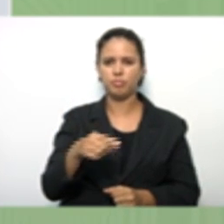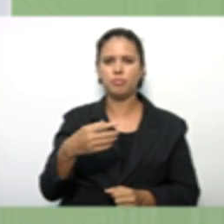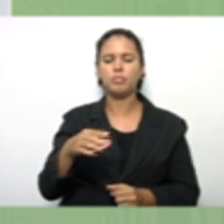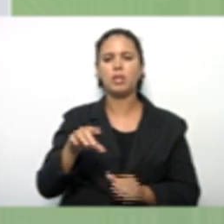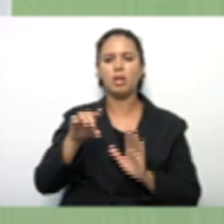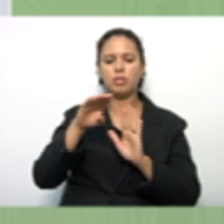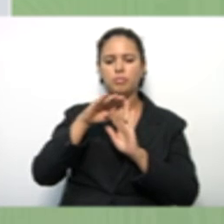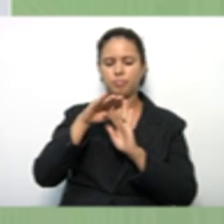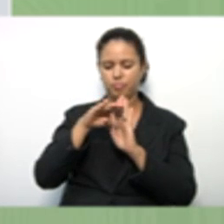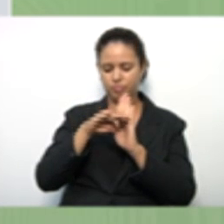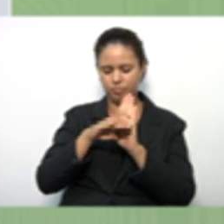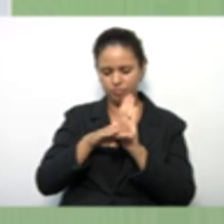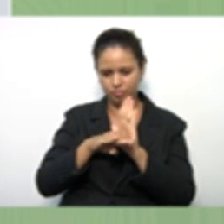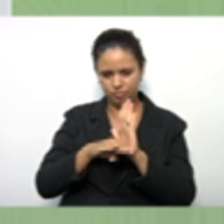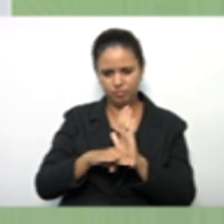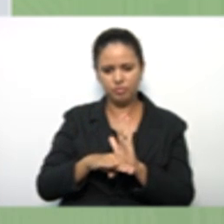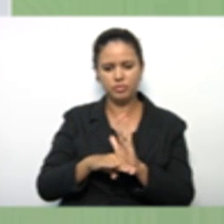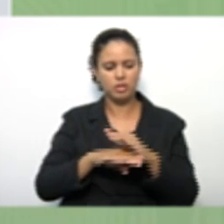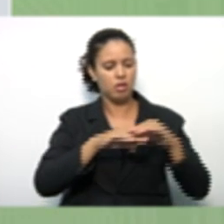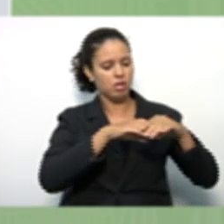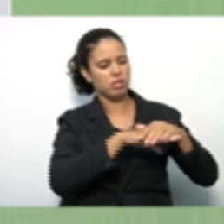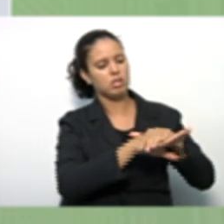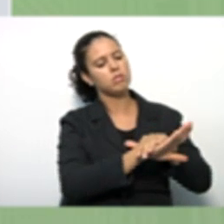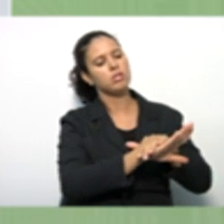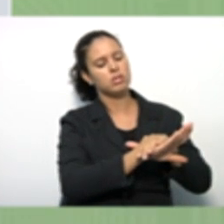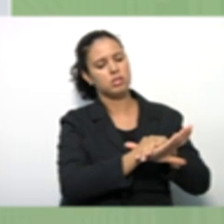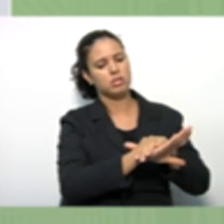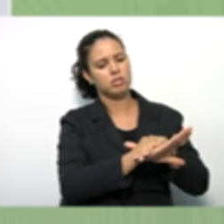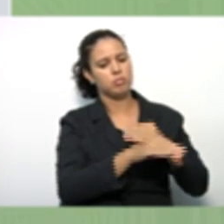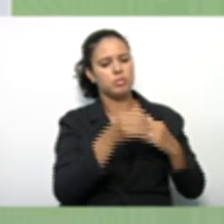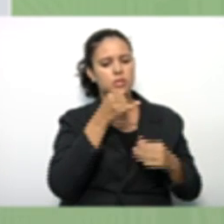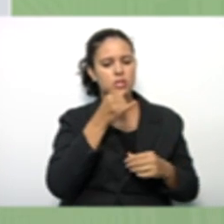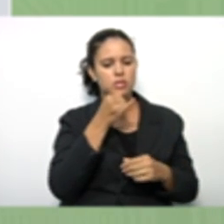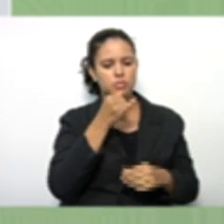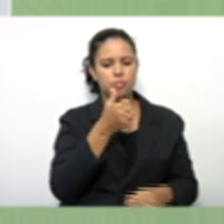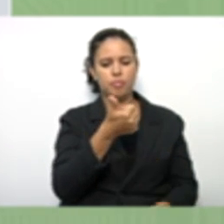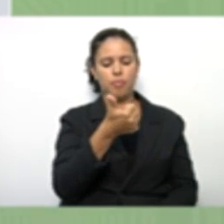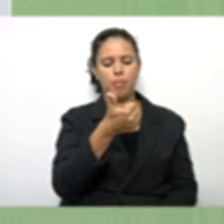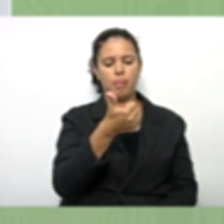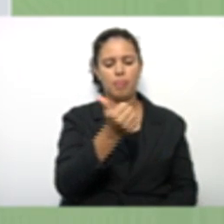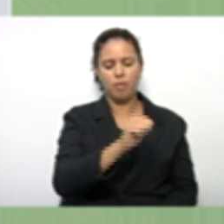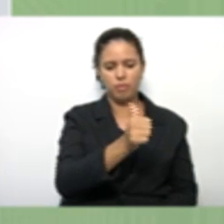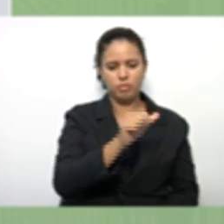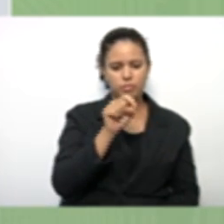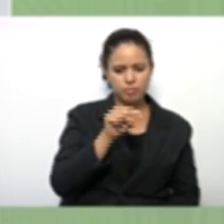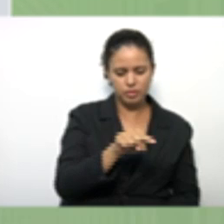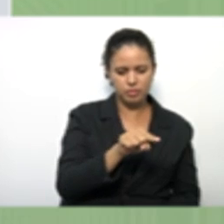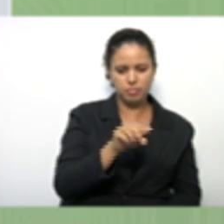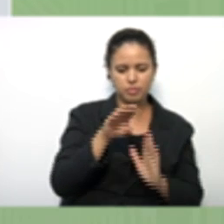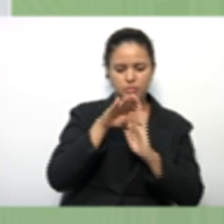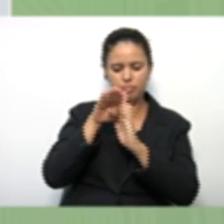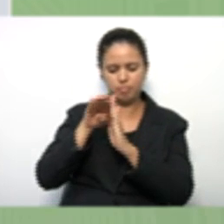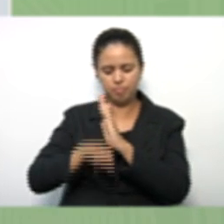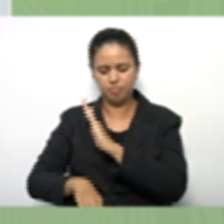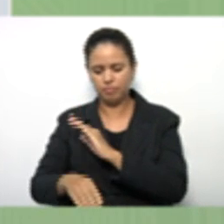aqui também o equivalentes de caixa. Por quê? Porque não foi 11 mil? Então, diminui 10 mil lá em fornecedores,